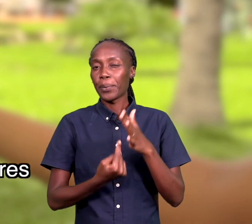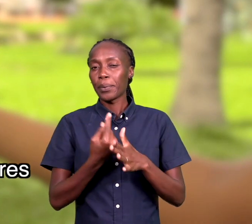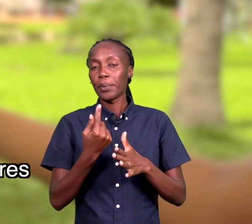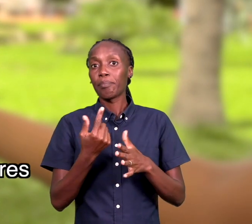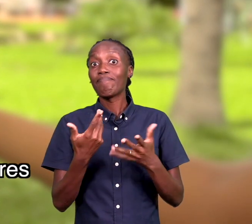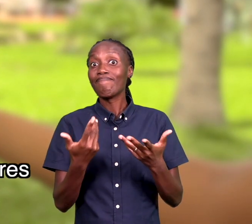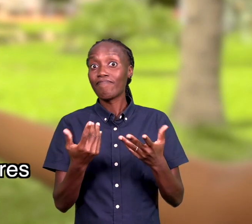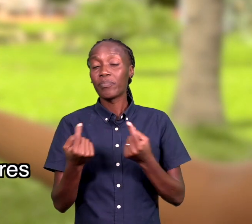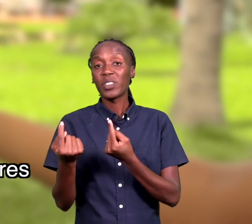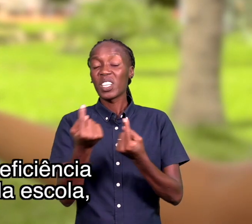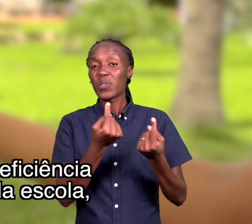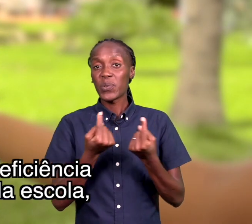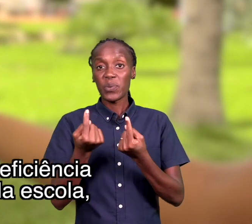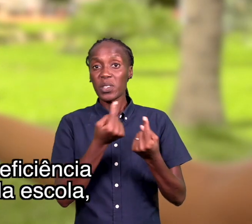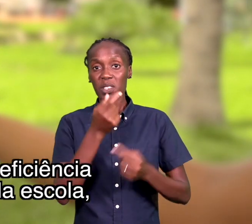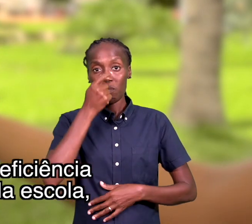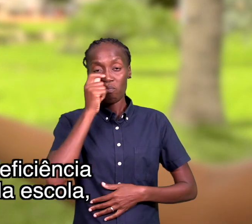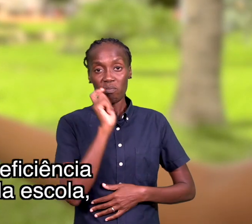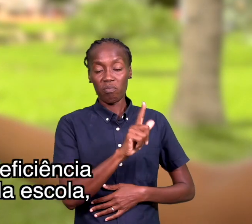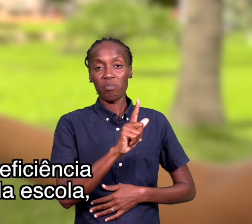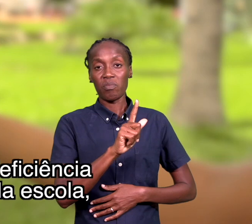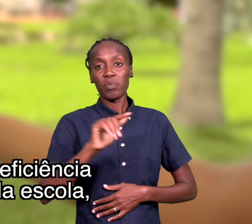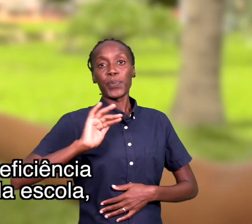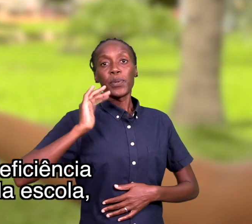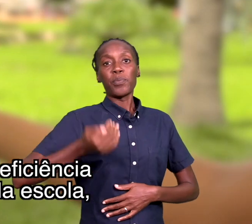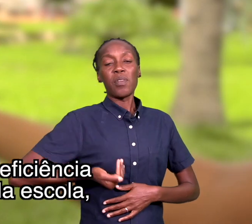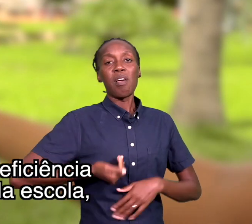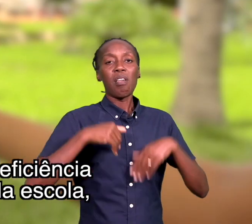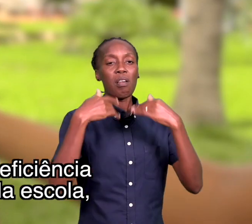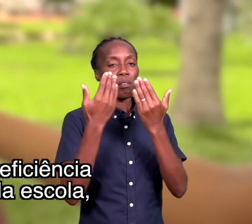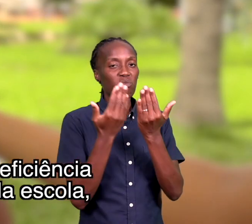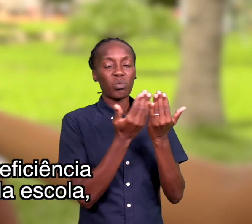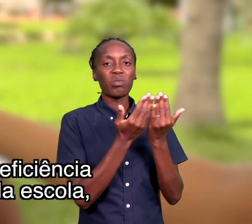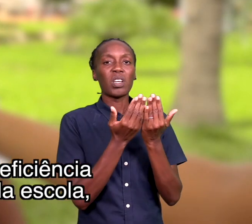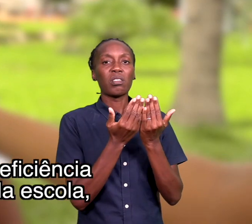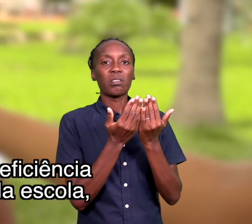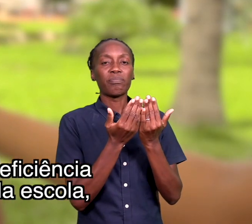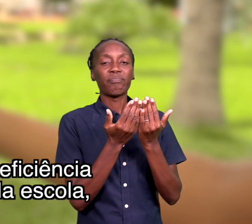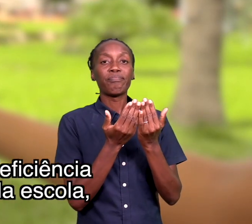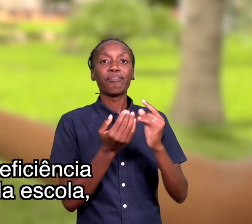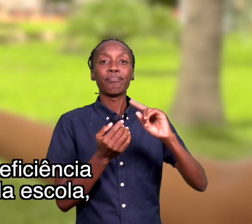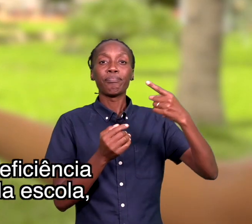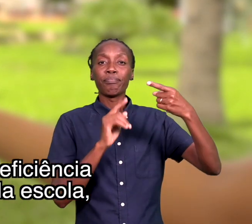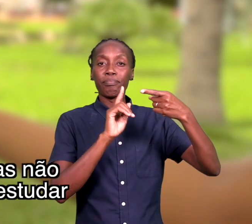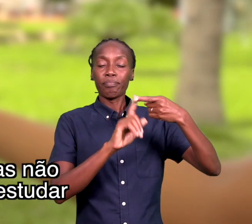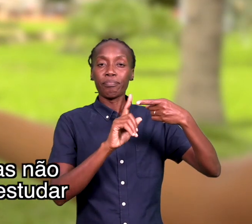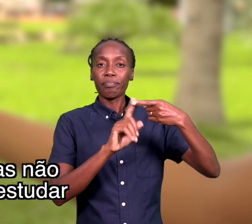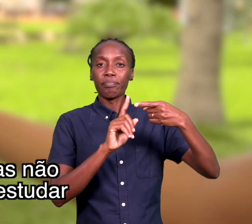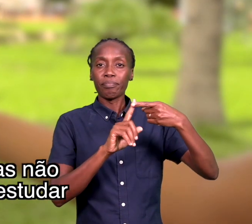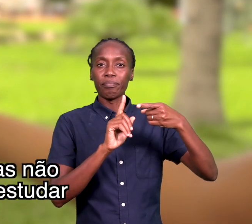contribuir para que as mulheres possam desistir, as mulheres com deficiência possam desistir da escola.